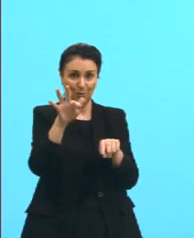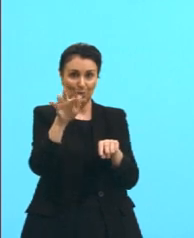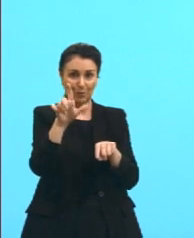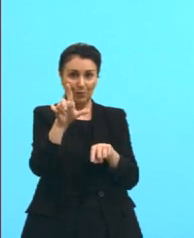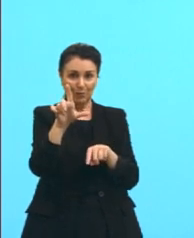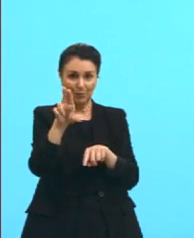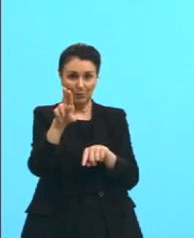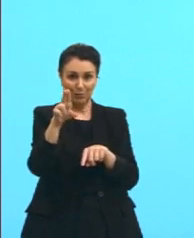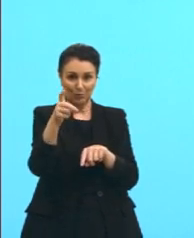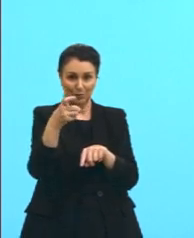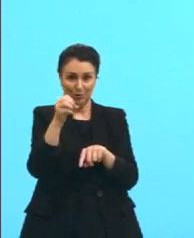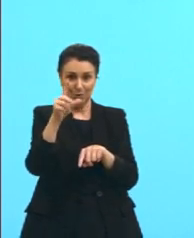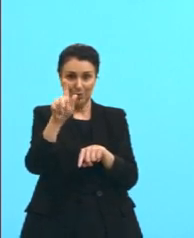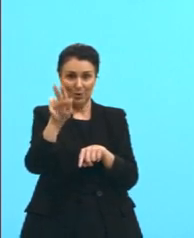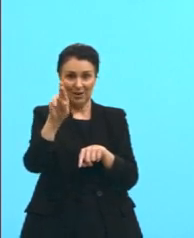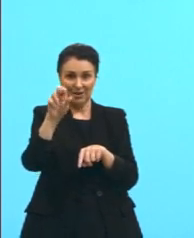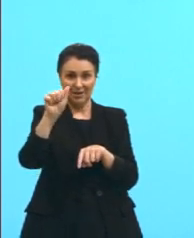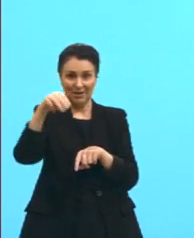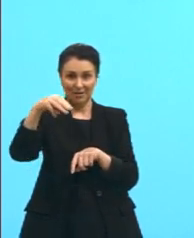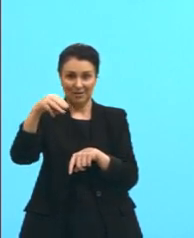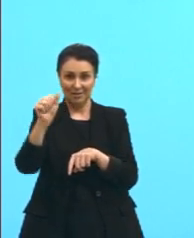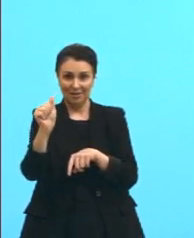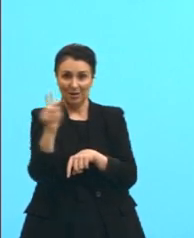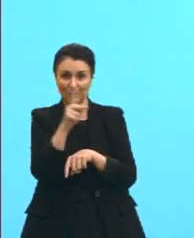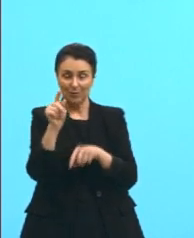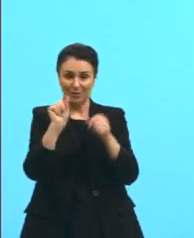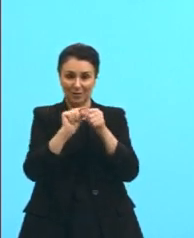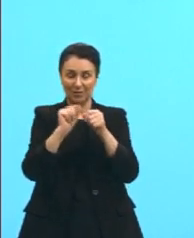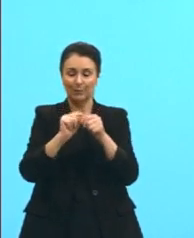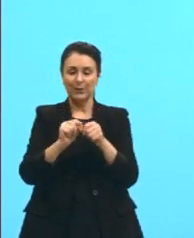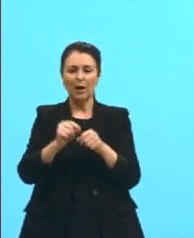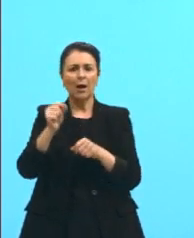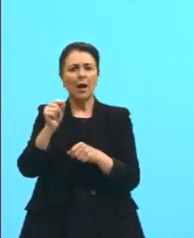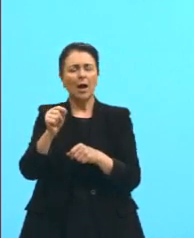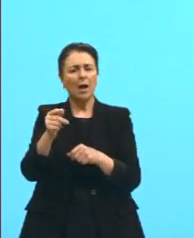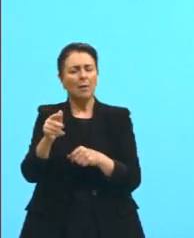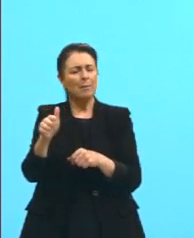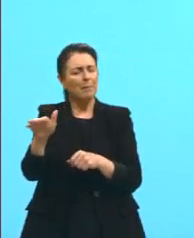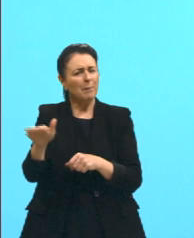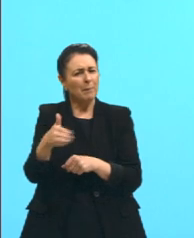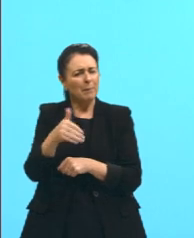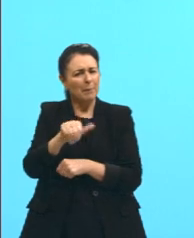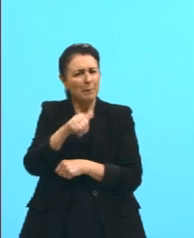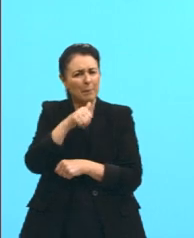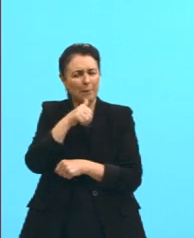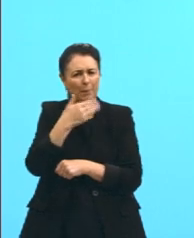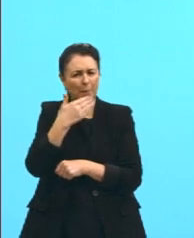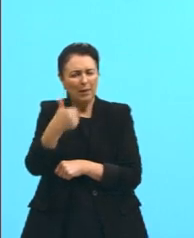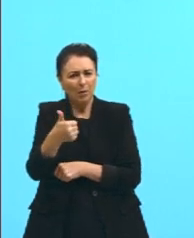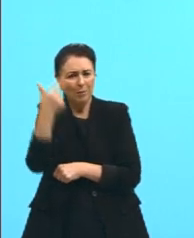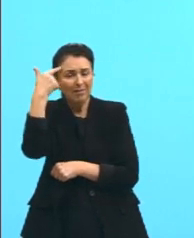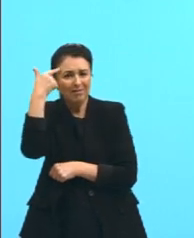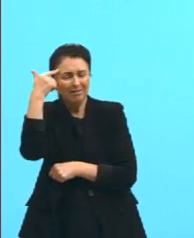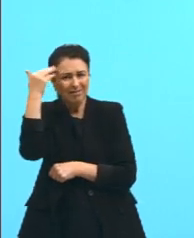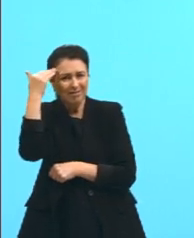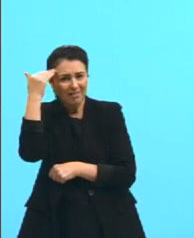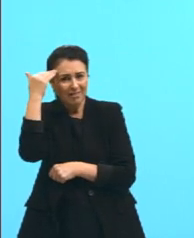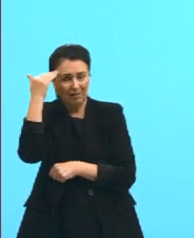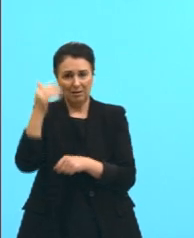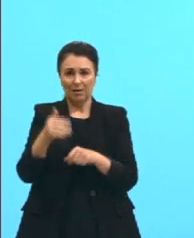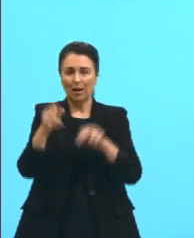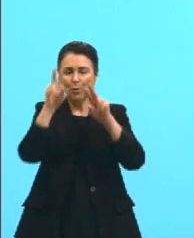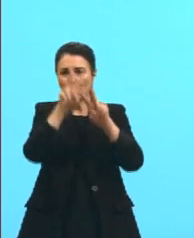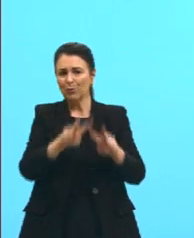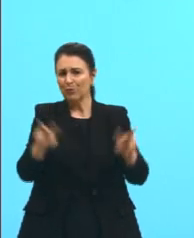a entender bem Nelson como é que isso funciona de uma maneira mais prática eu sou uma pessoa muito visual eu acho que